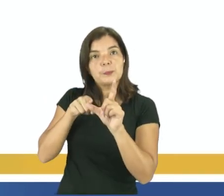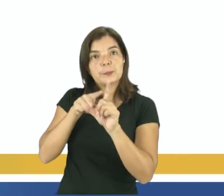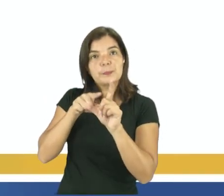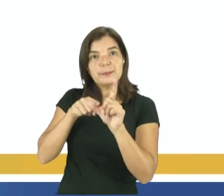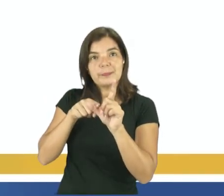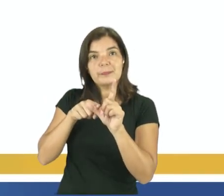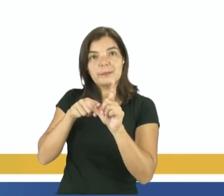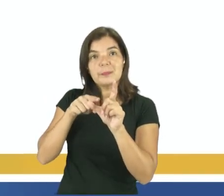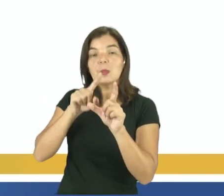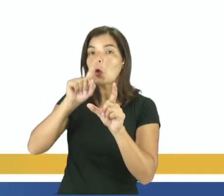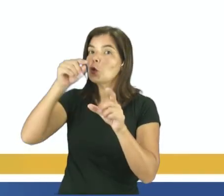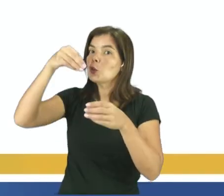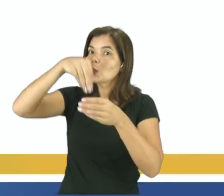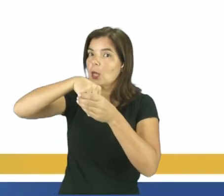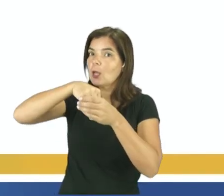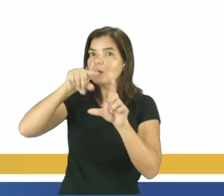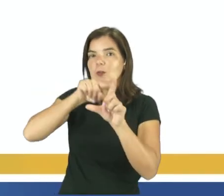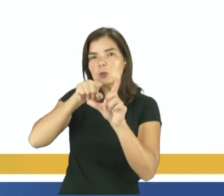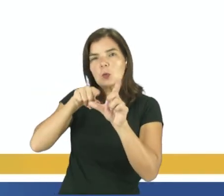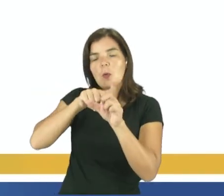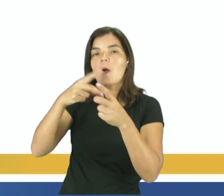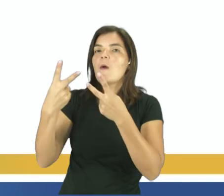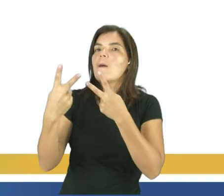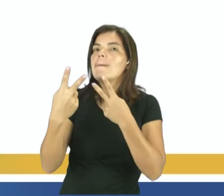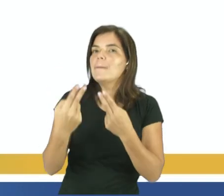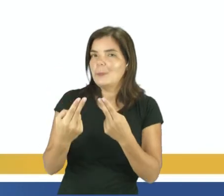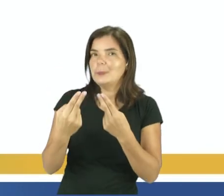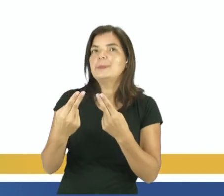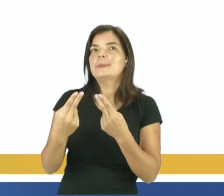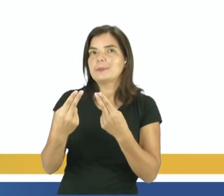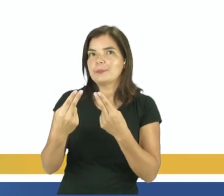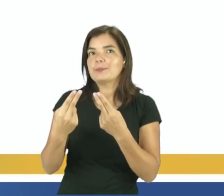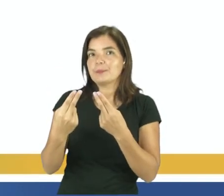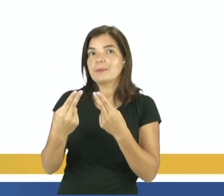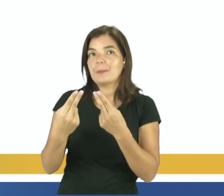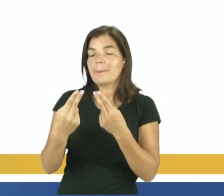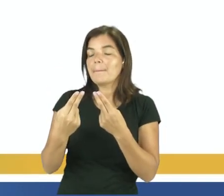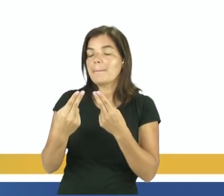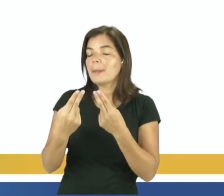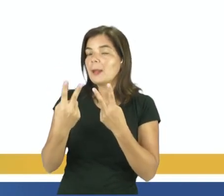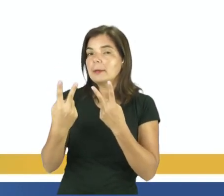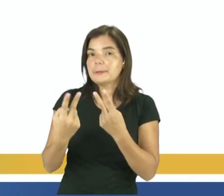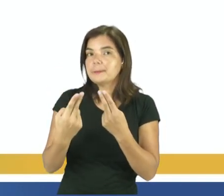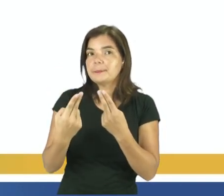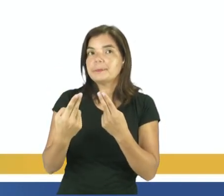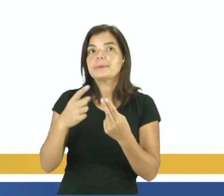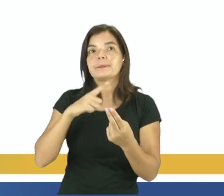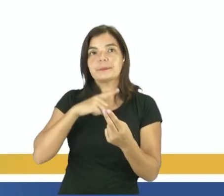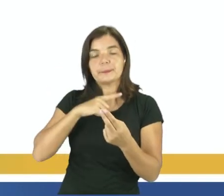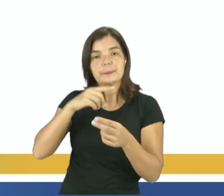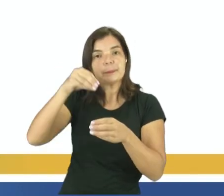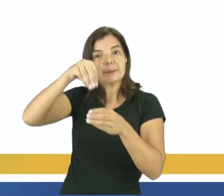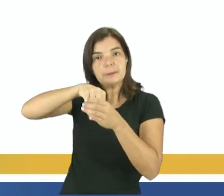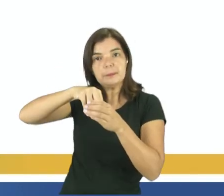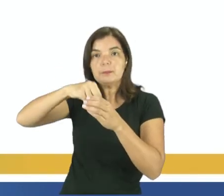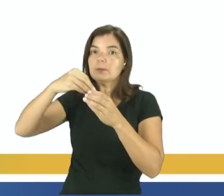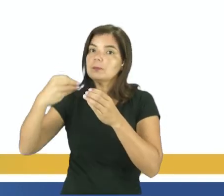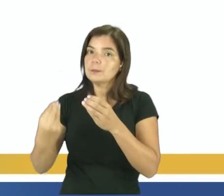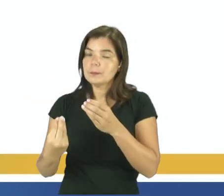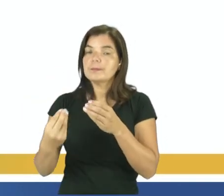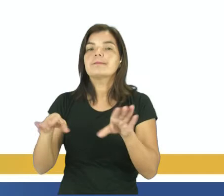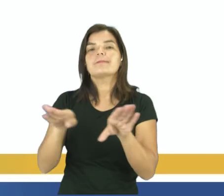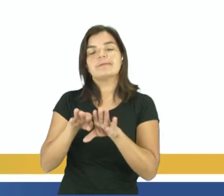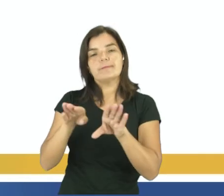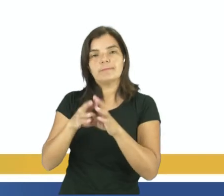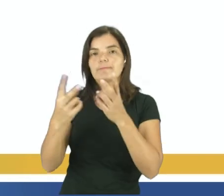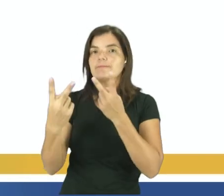aqui, né? E se eu medir com o transferidor, ele é oposto pelo vértice com alfa, vai dar a mesma coisa. Então, ângulos alternos externos